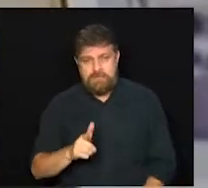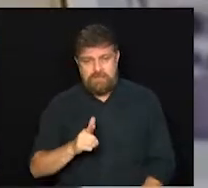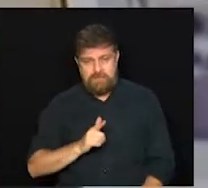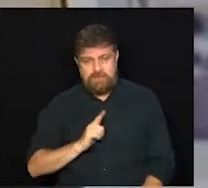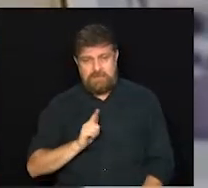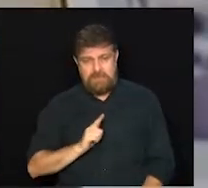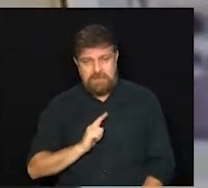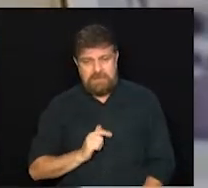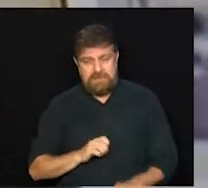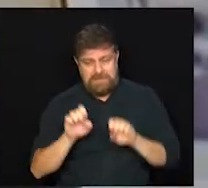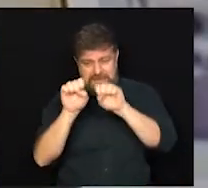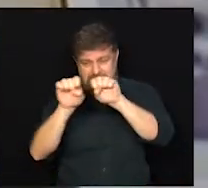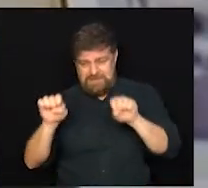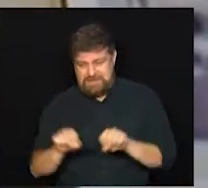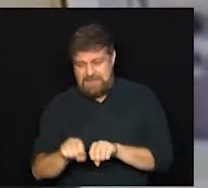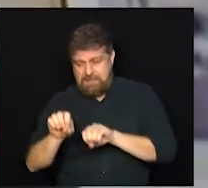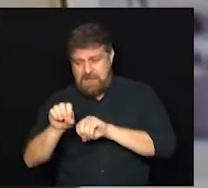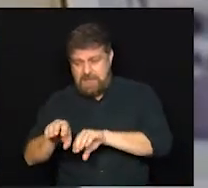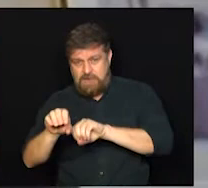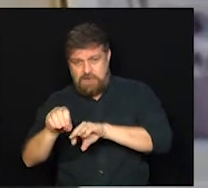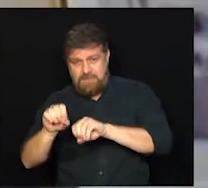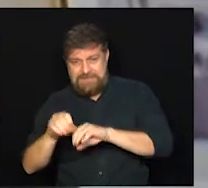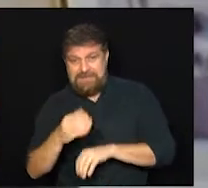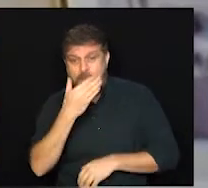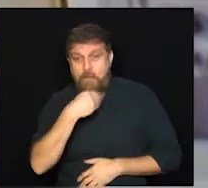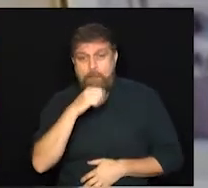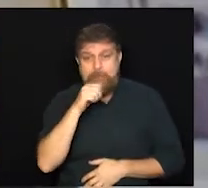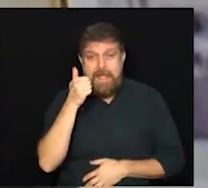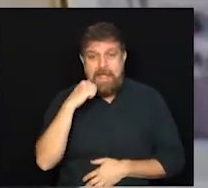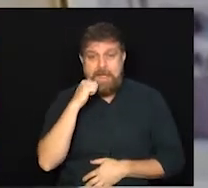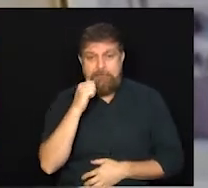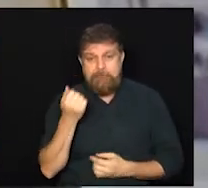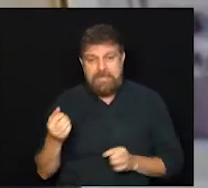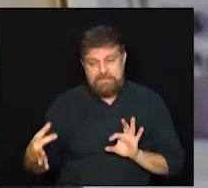próximo o sistema educacional estiver dos pais,